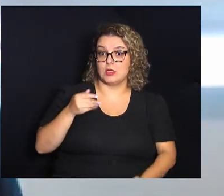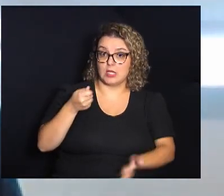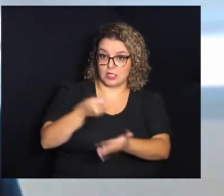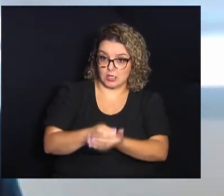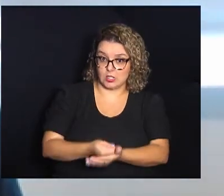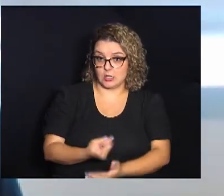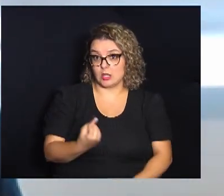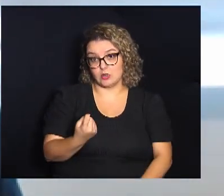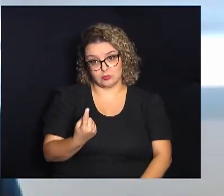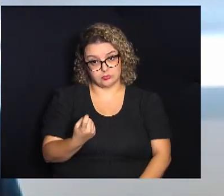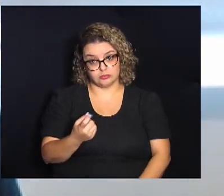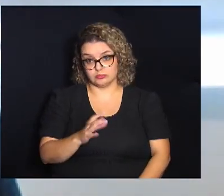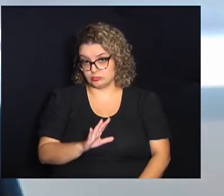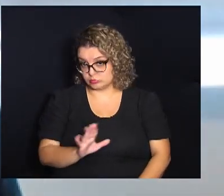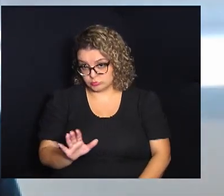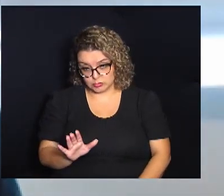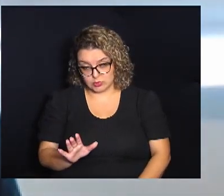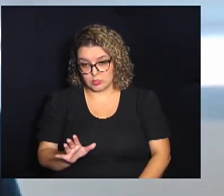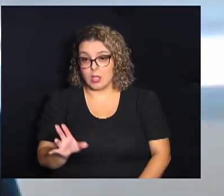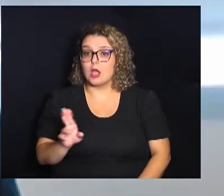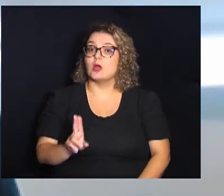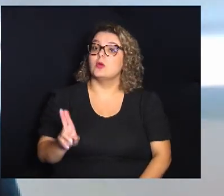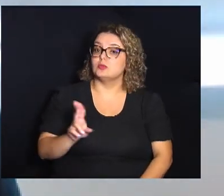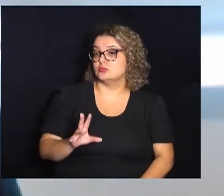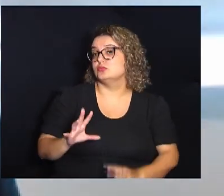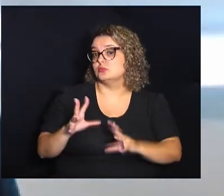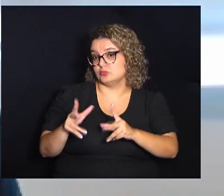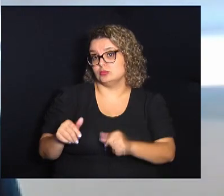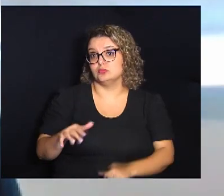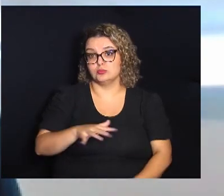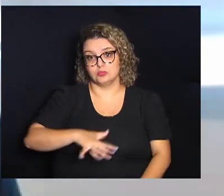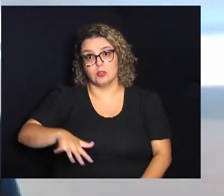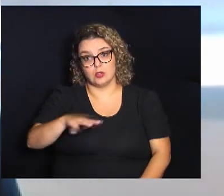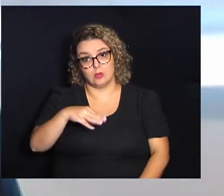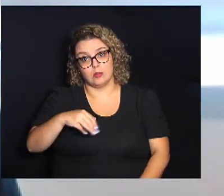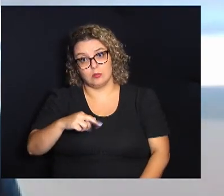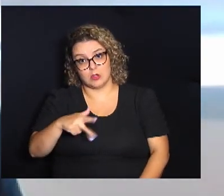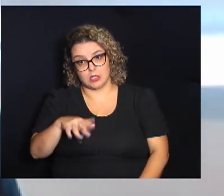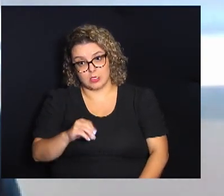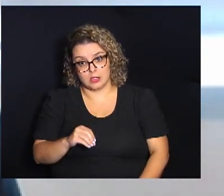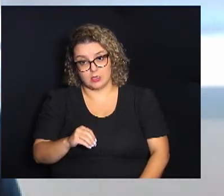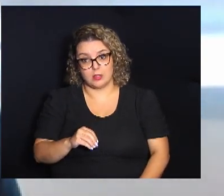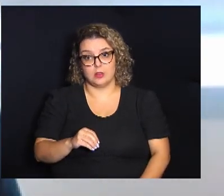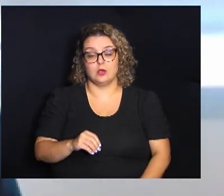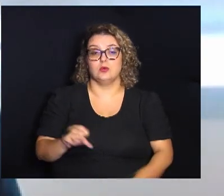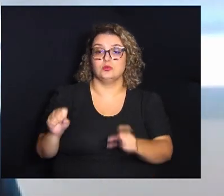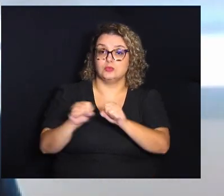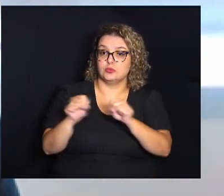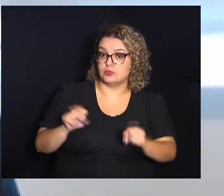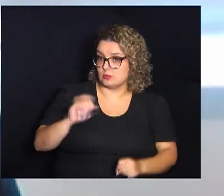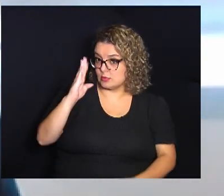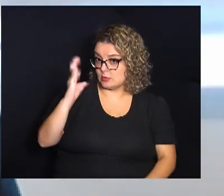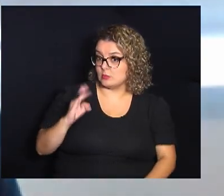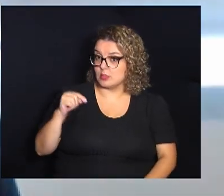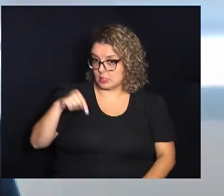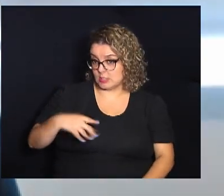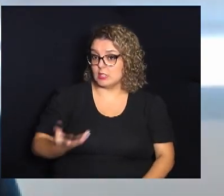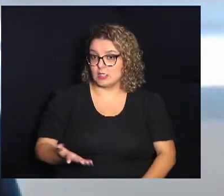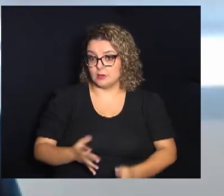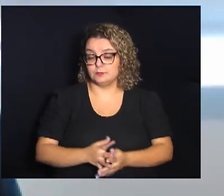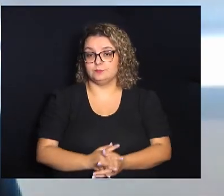um só, né? E aí você utiliza ele em todos os mercados. E o sistema de pagamento brasileiro, inclusive,